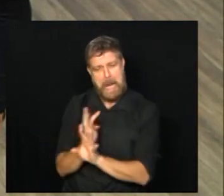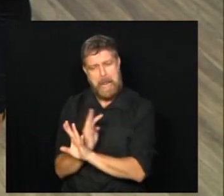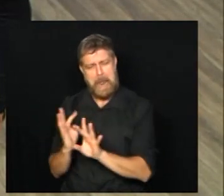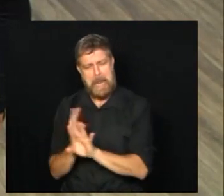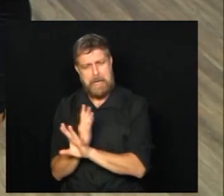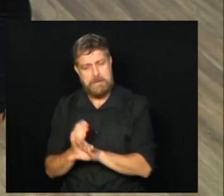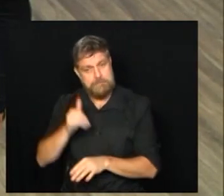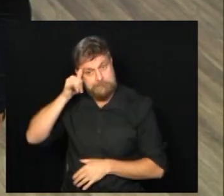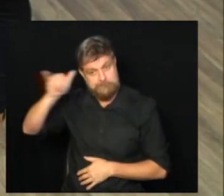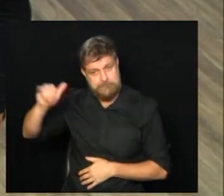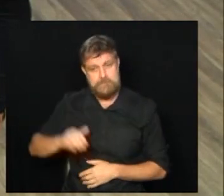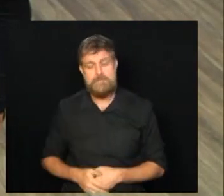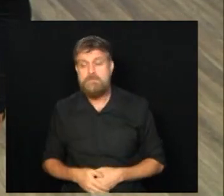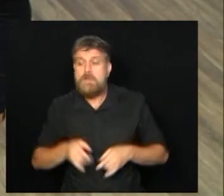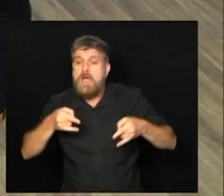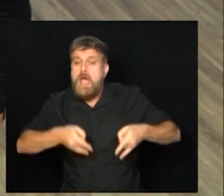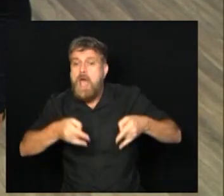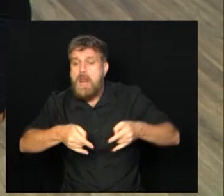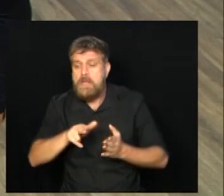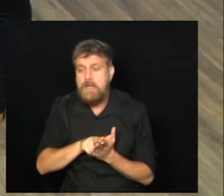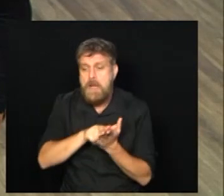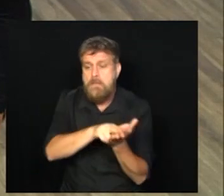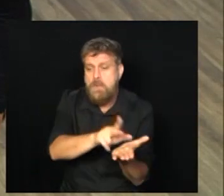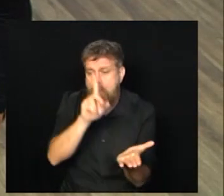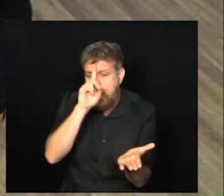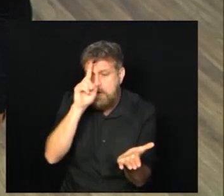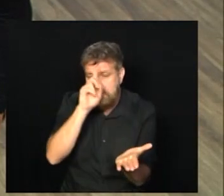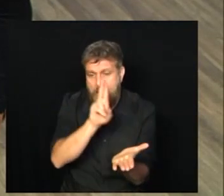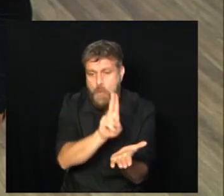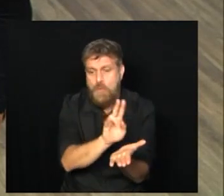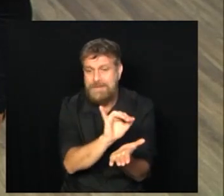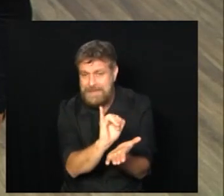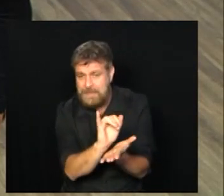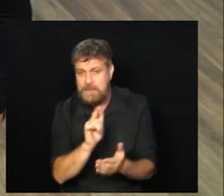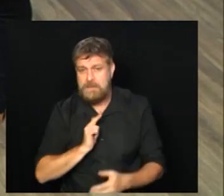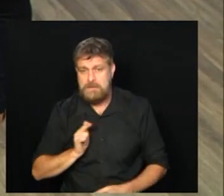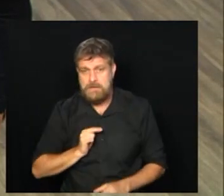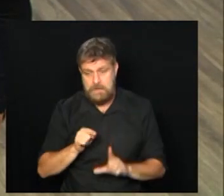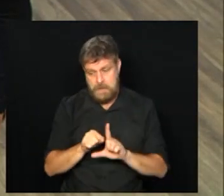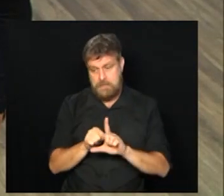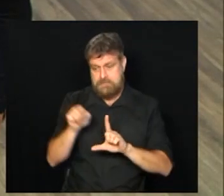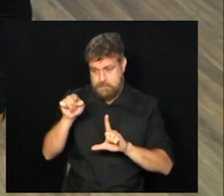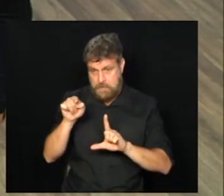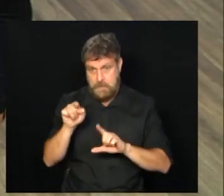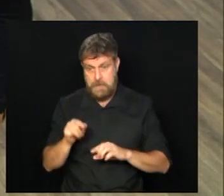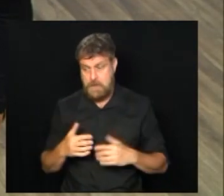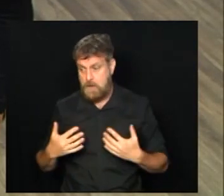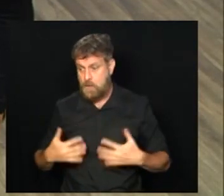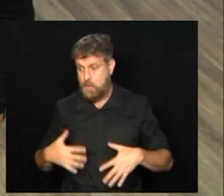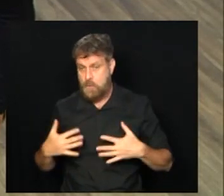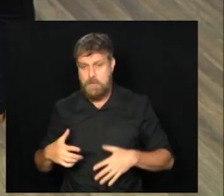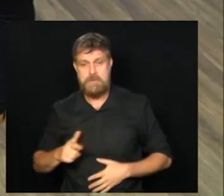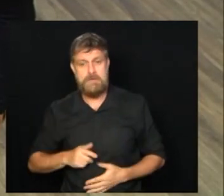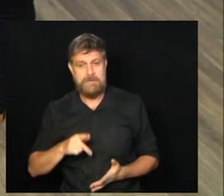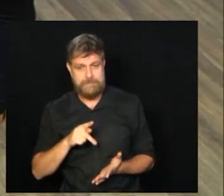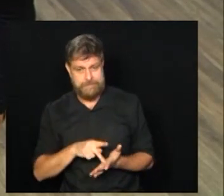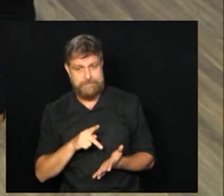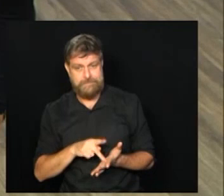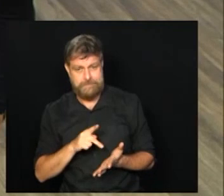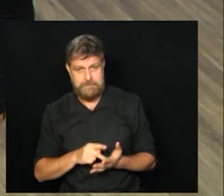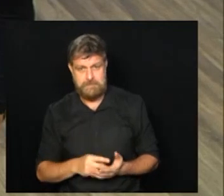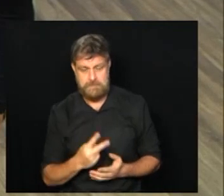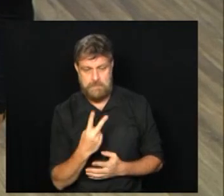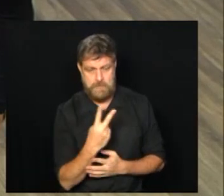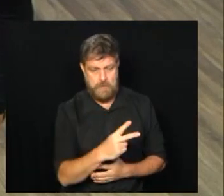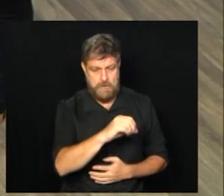Abreu, sobre taxa de ocupação de leitos de UTI na cidade de Campinas, uma leve alta, né? Isso, na verdade, dos 299, a